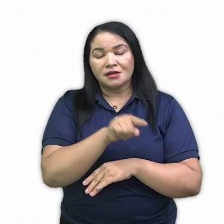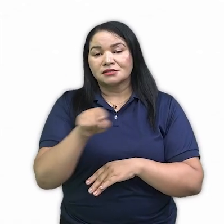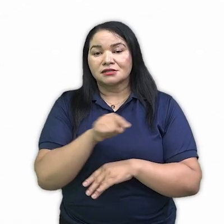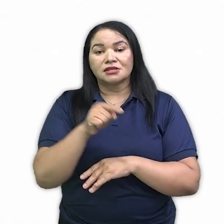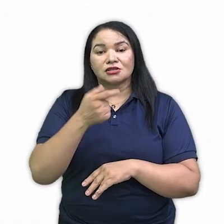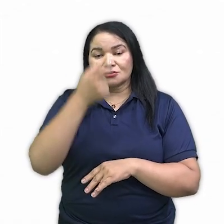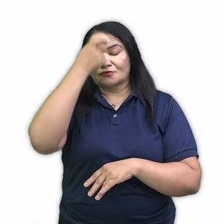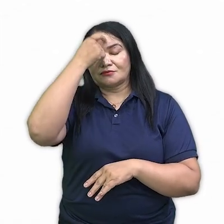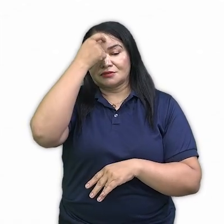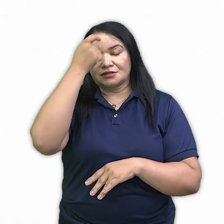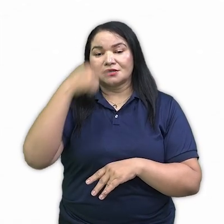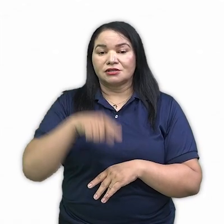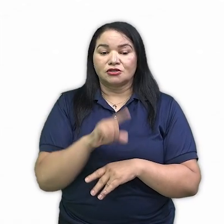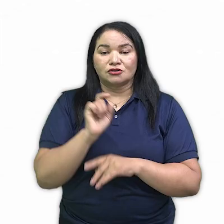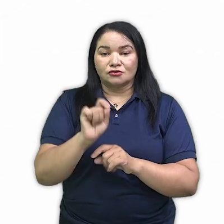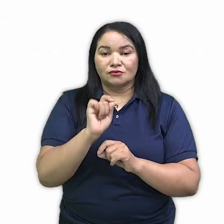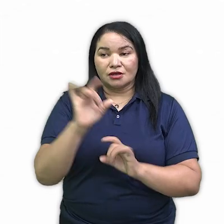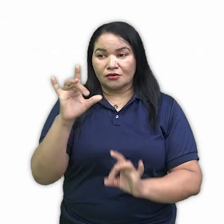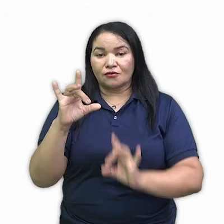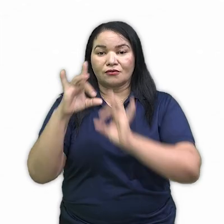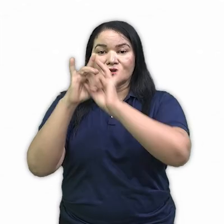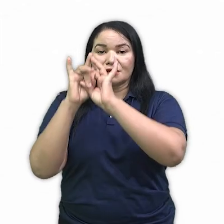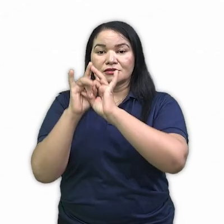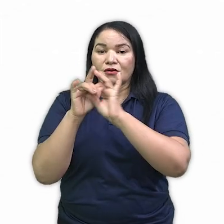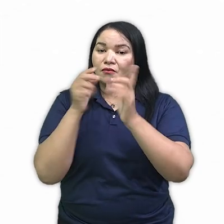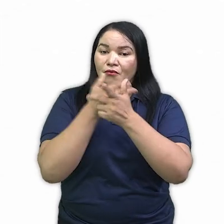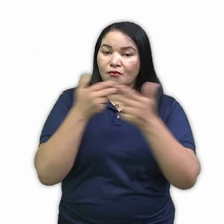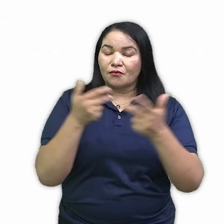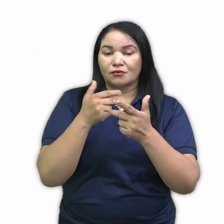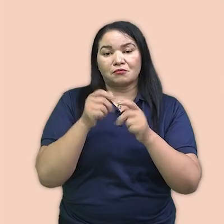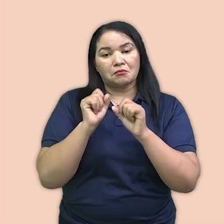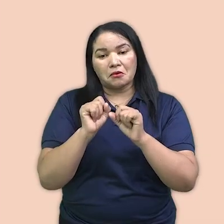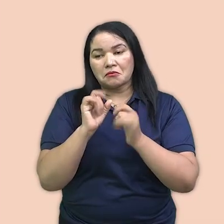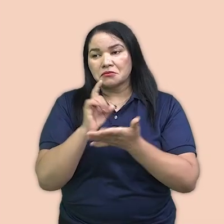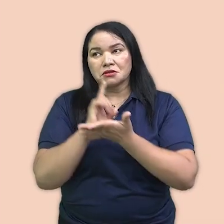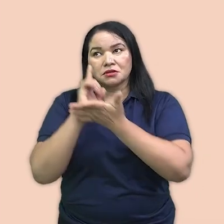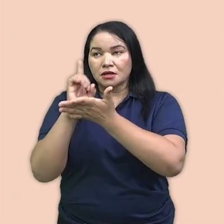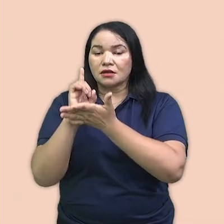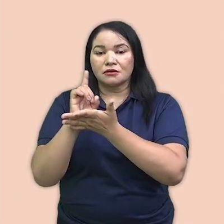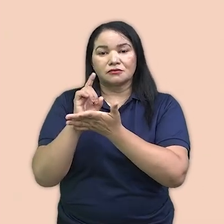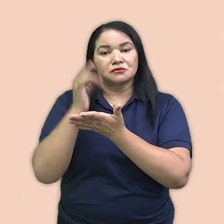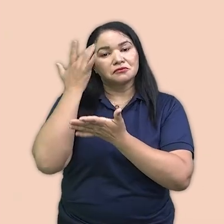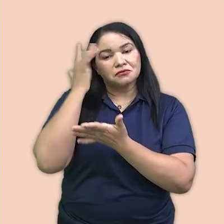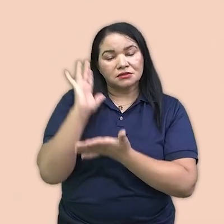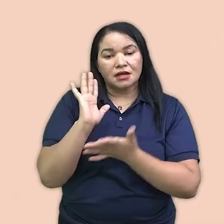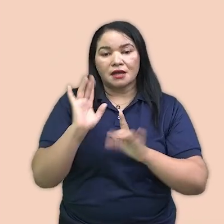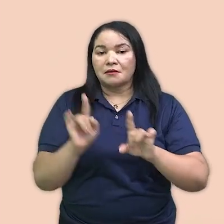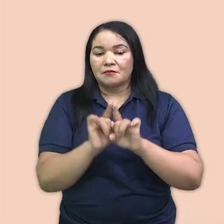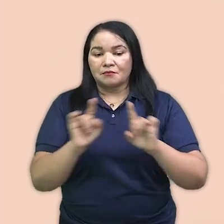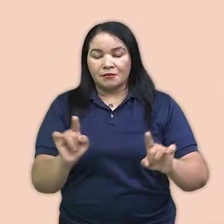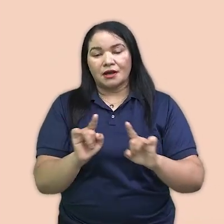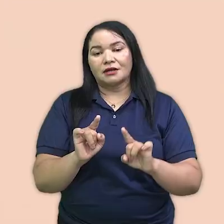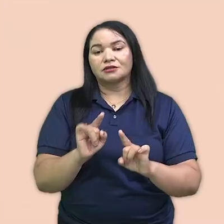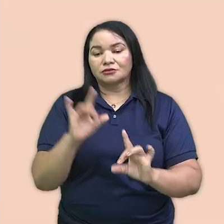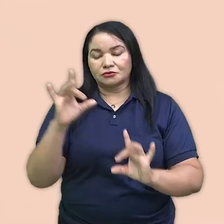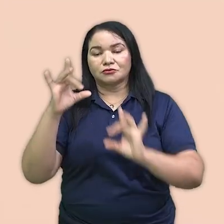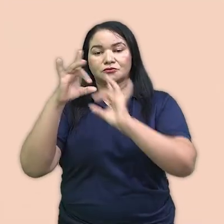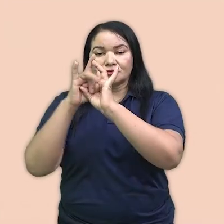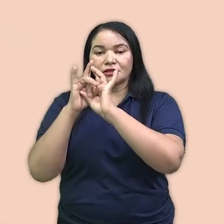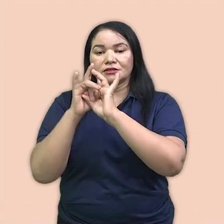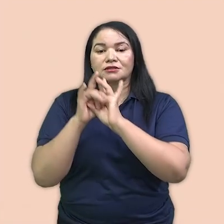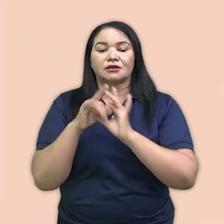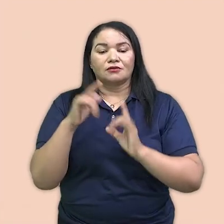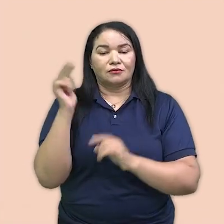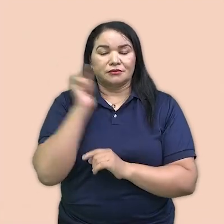eles têm essa conexão também, com alguma coisa, com algo. Muitas vezes nem sabe explicar o que é, mas existe